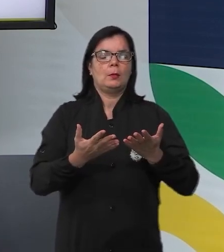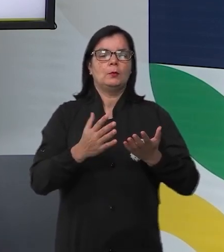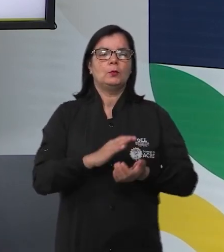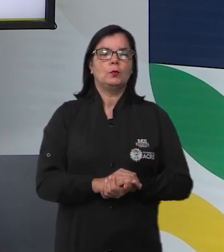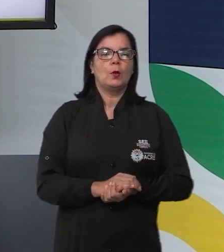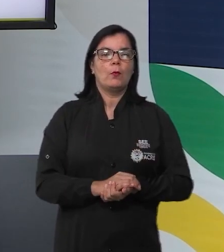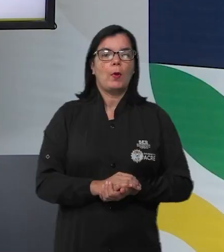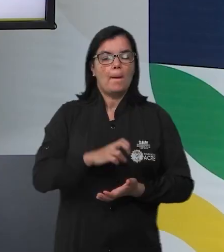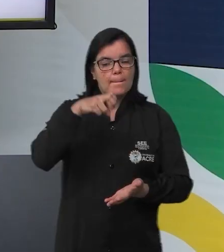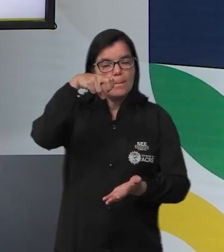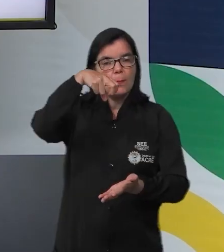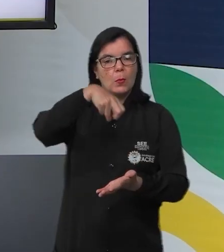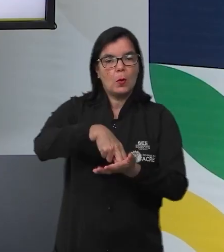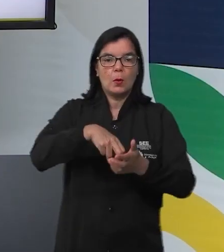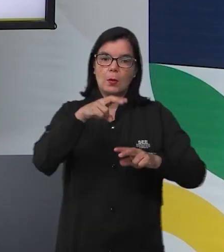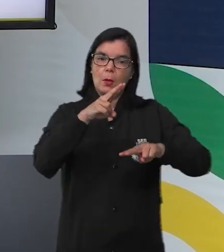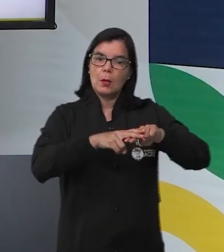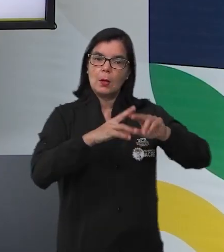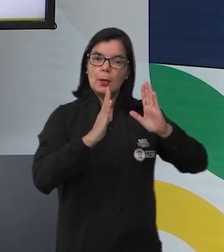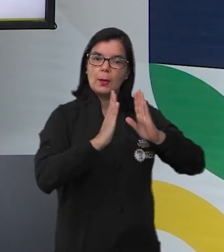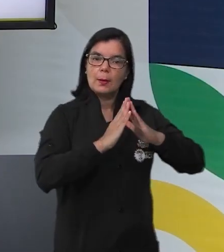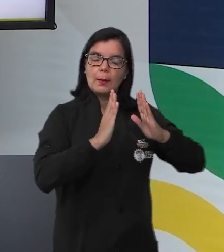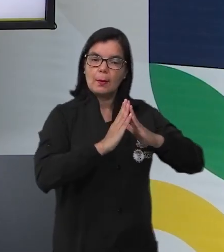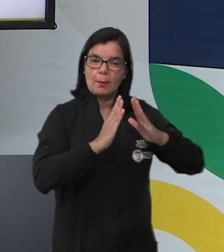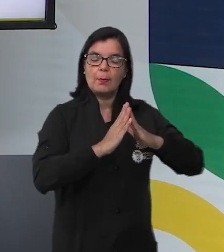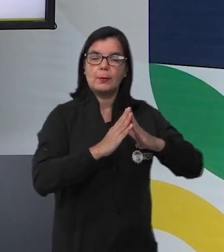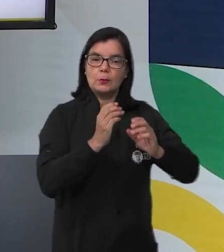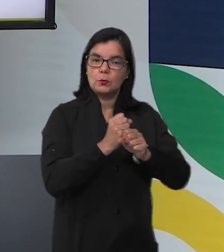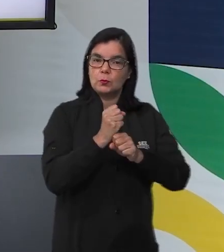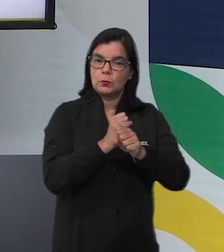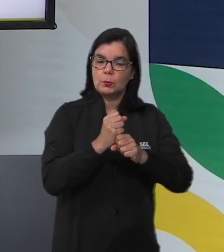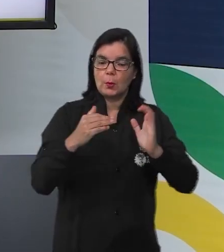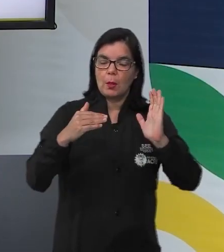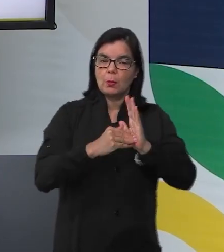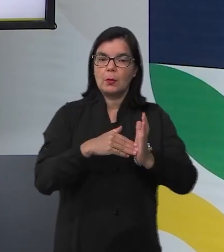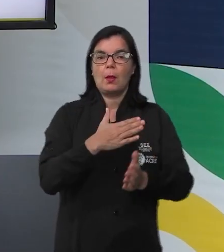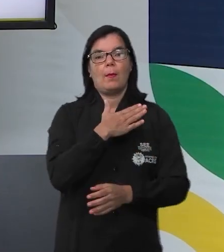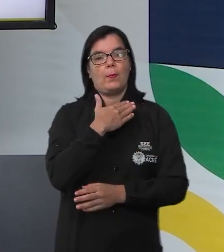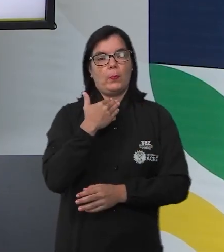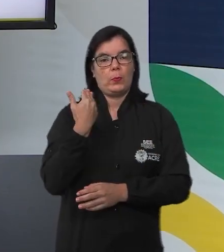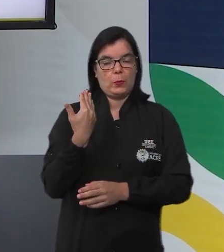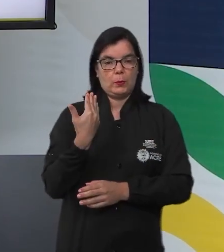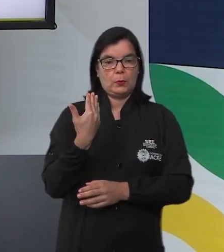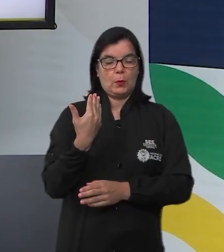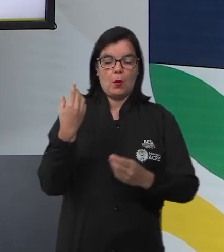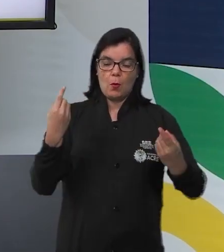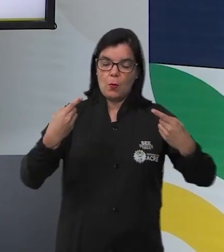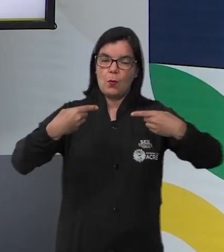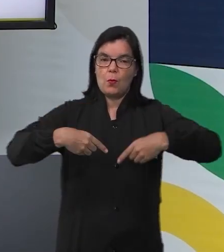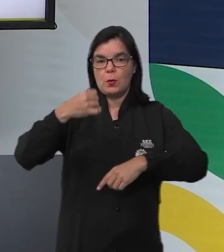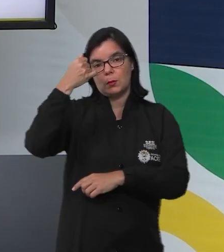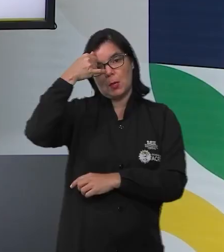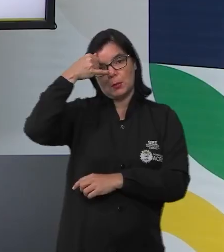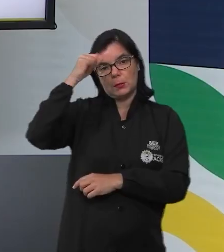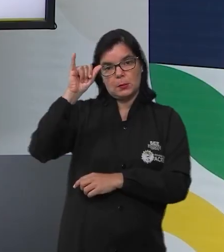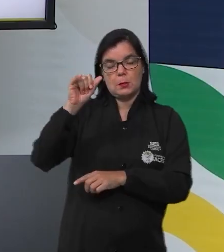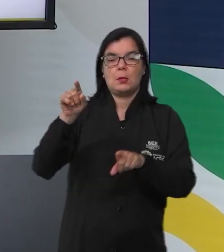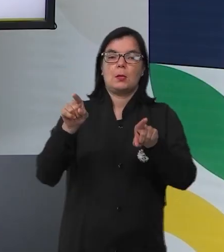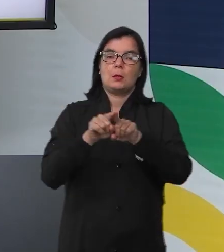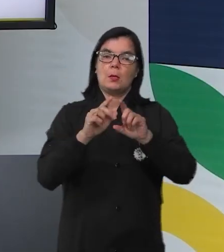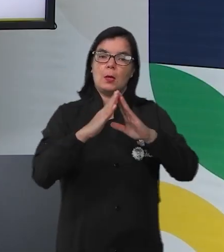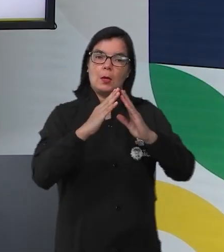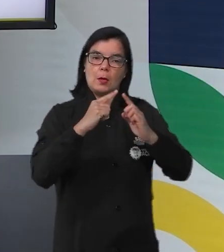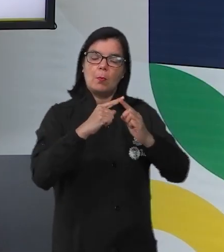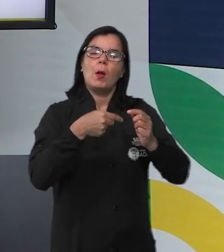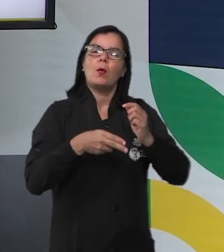foi condenado à prisão domiciliar até os últimos anos da sua vida, pelo fato de ter ido contra as ideias da igreja, tá? Mas ele